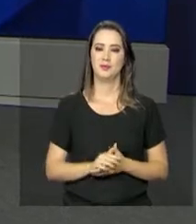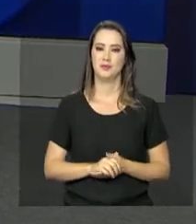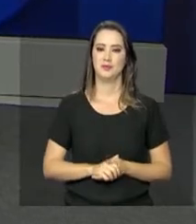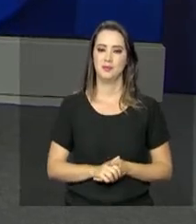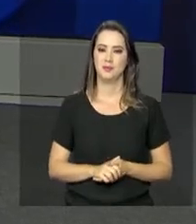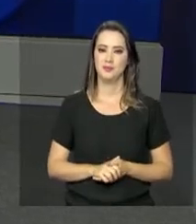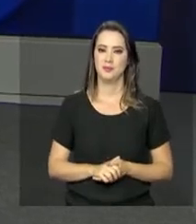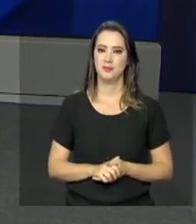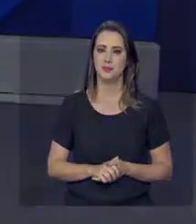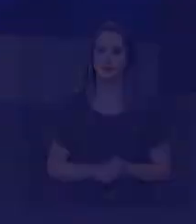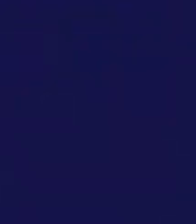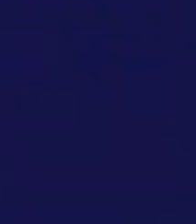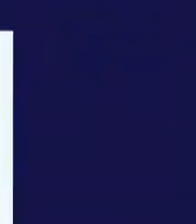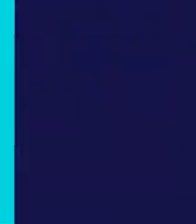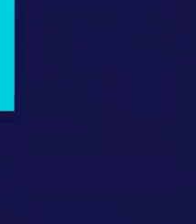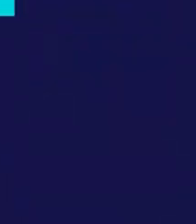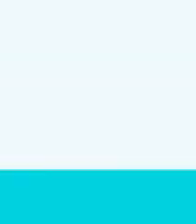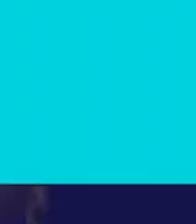federal